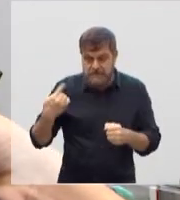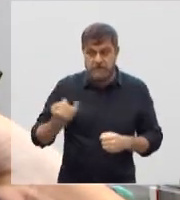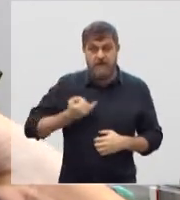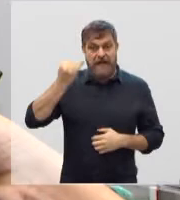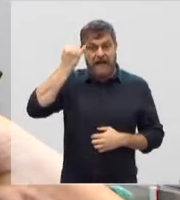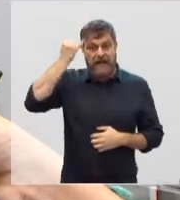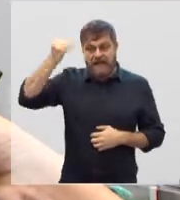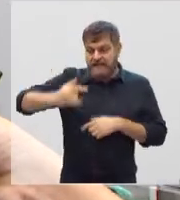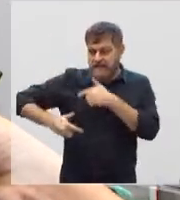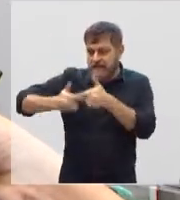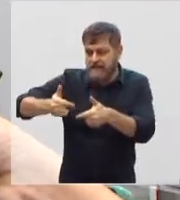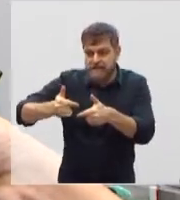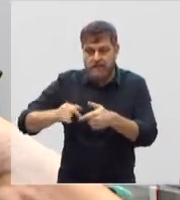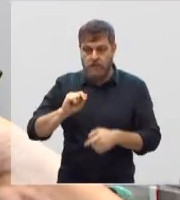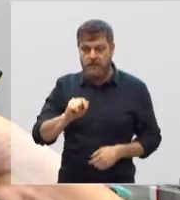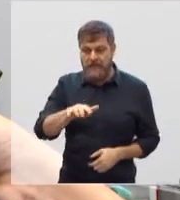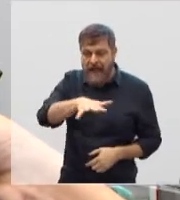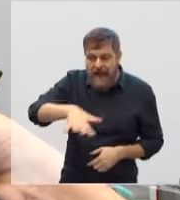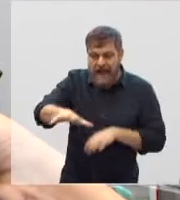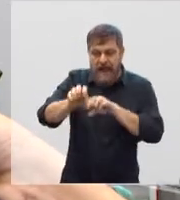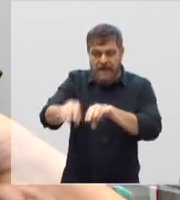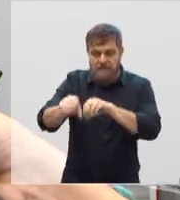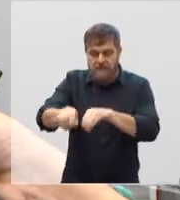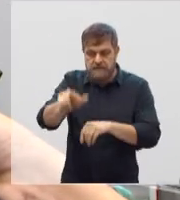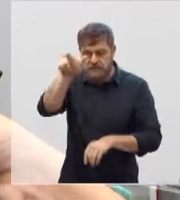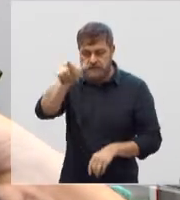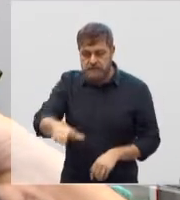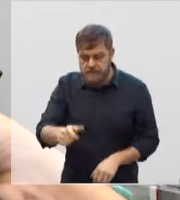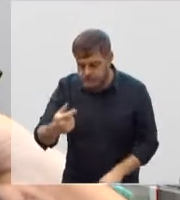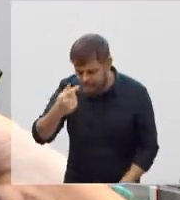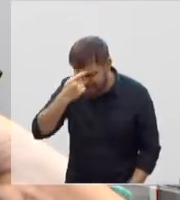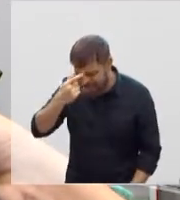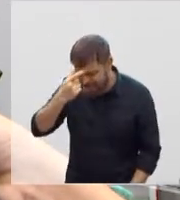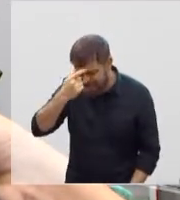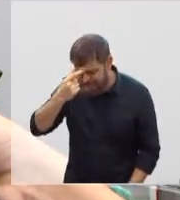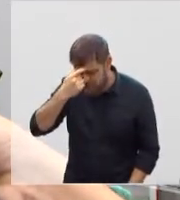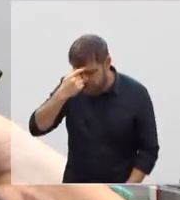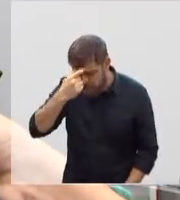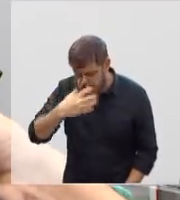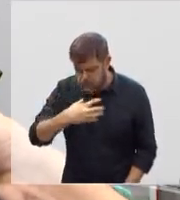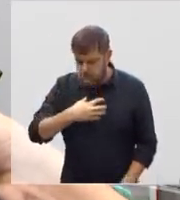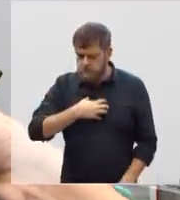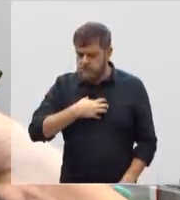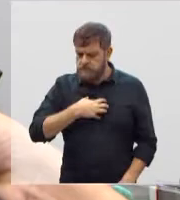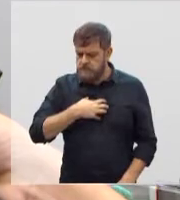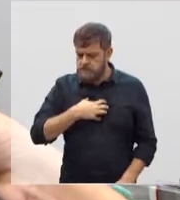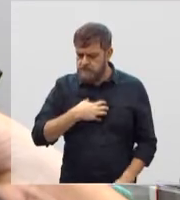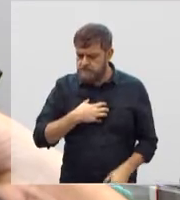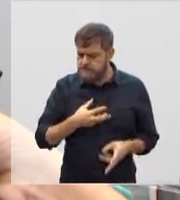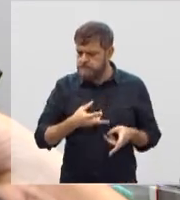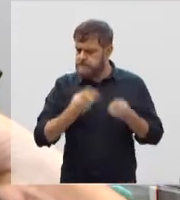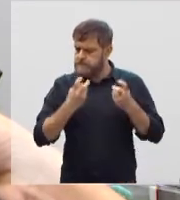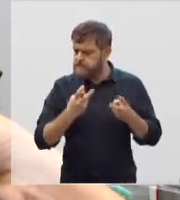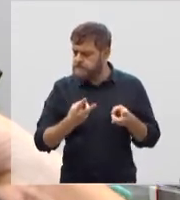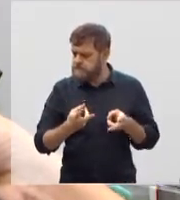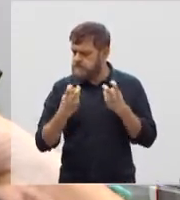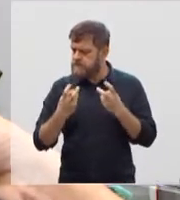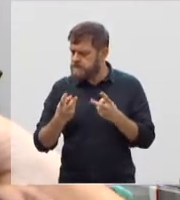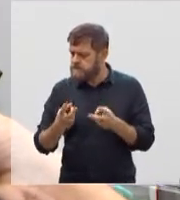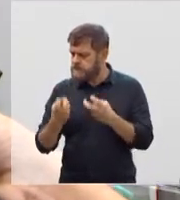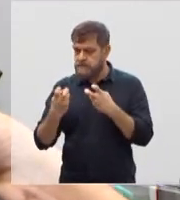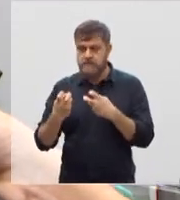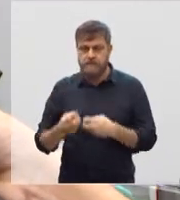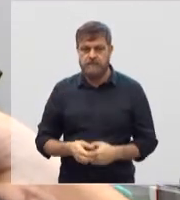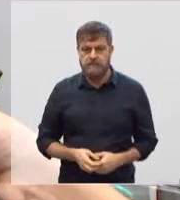estamos trabalhando essa ideia de que através da educação, nesse processo libertatório, né, que a pessoa vai conseguir perceber